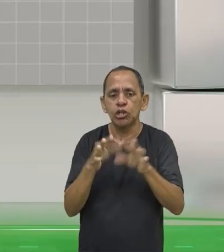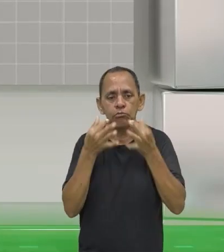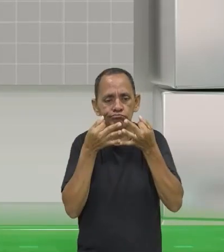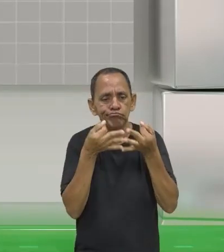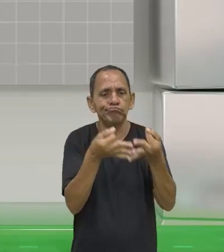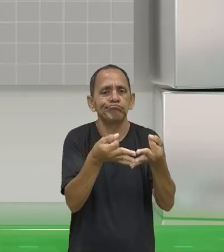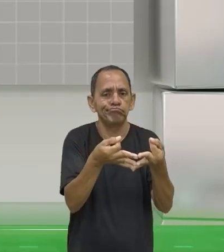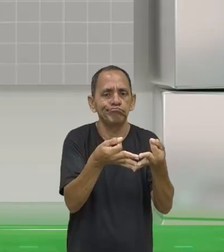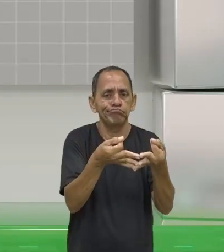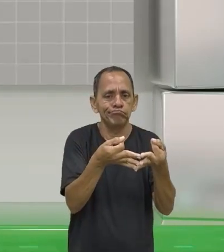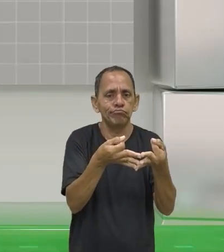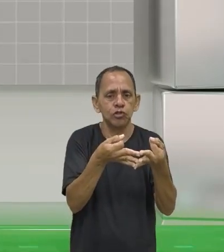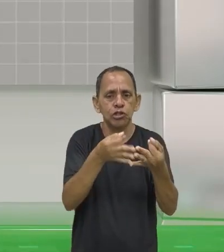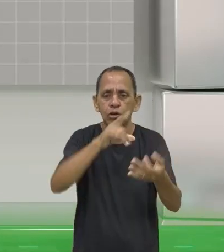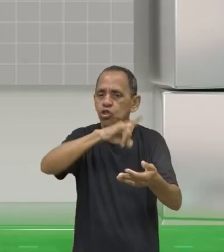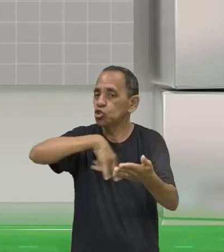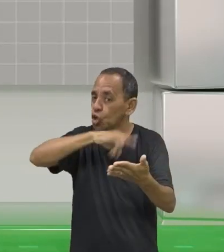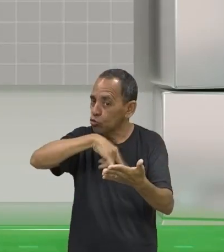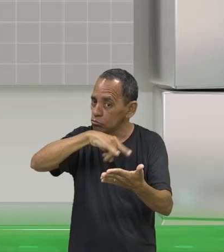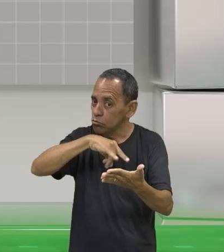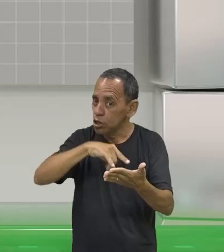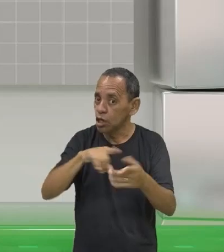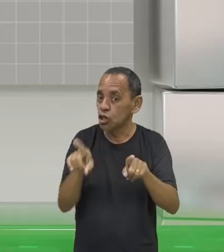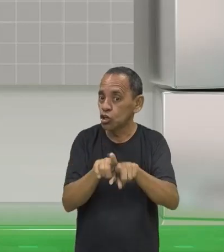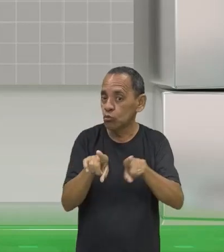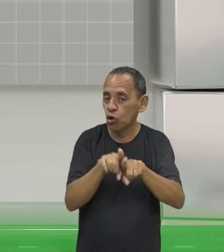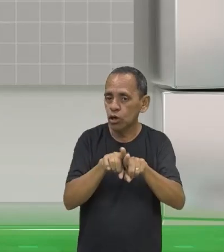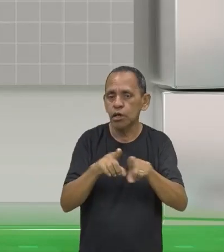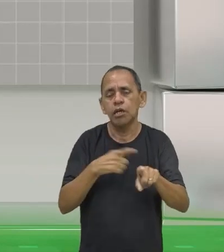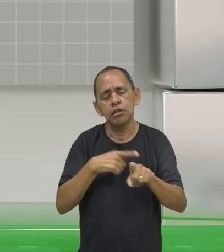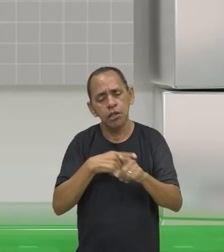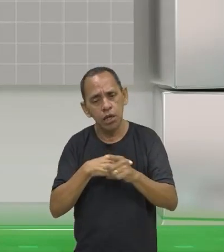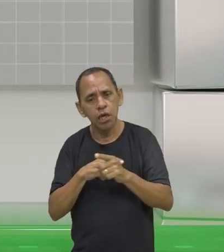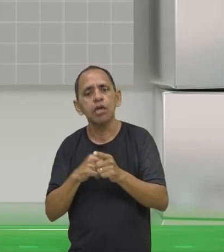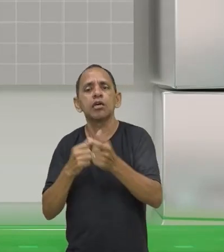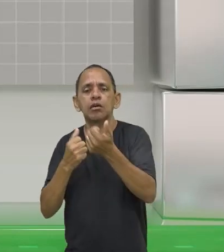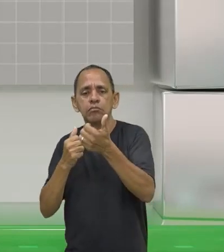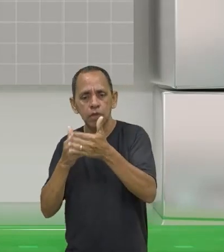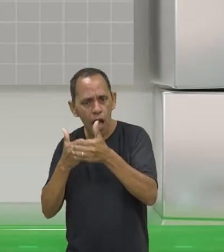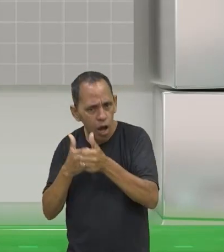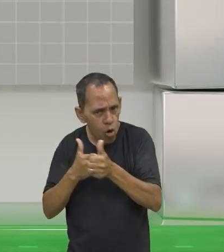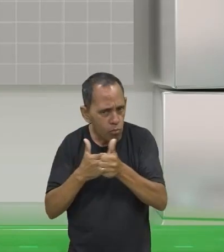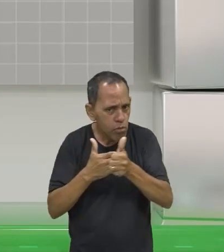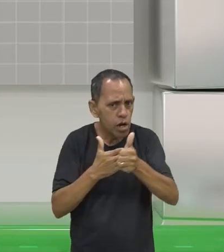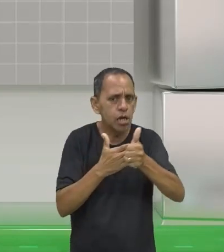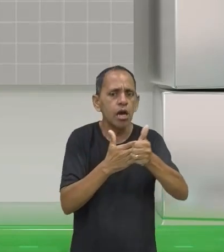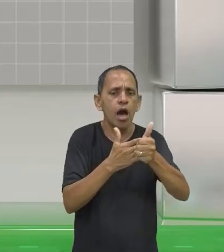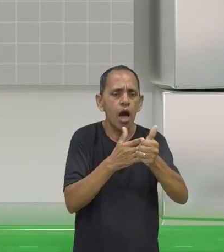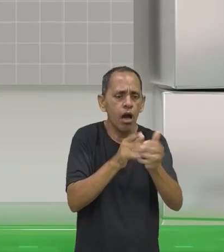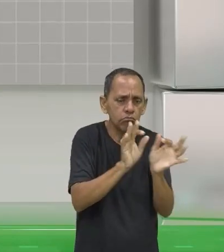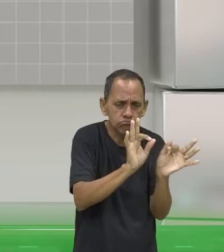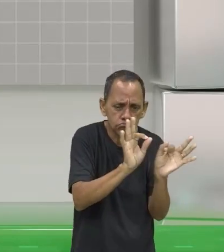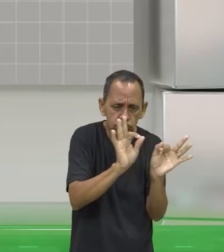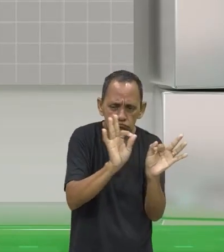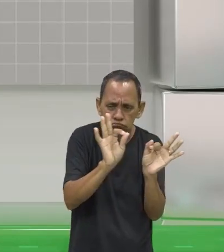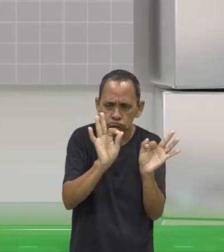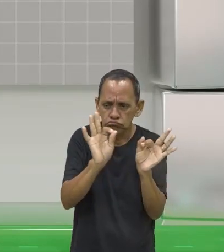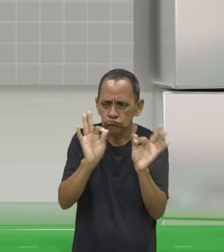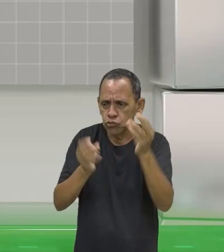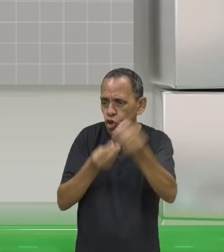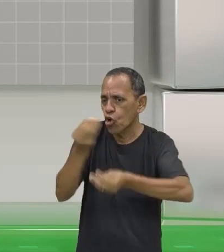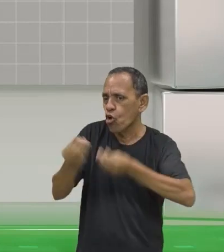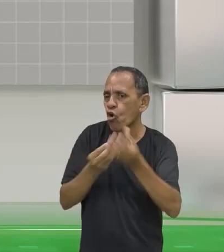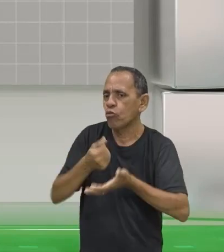tá? Porque para você fazer o acompanhamento das demandas do professor presencial, né, e ajudá-lo da melhor